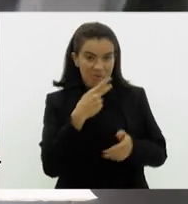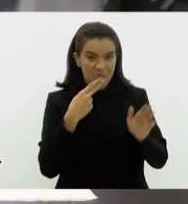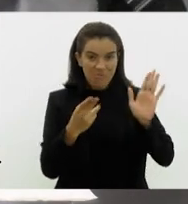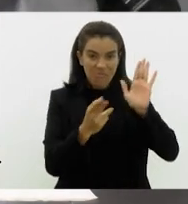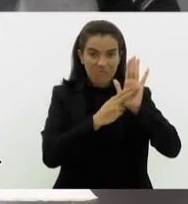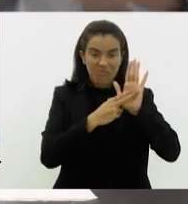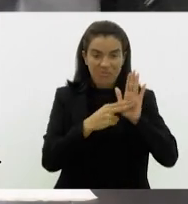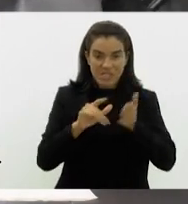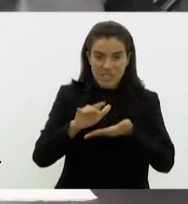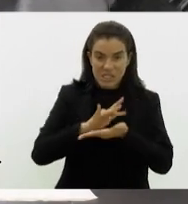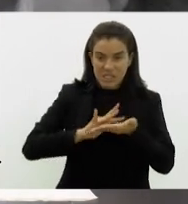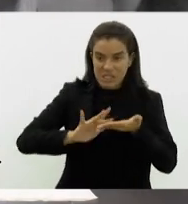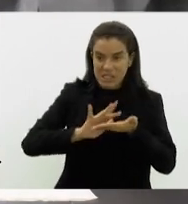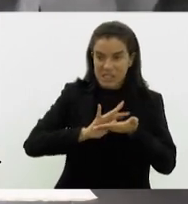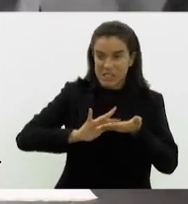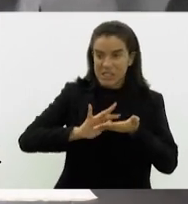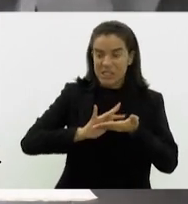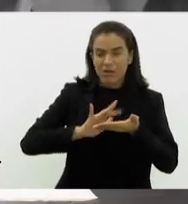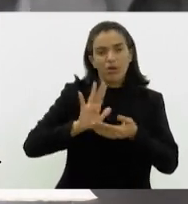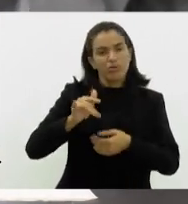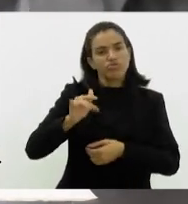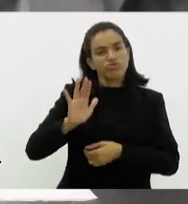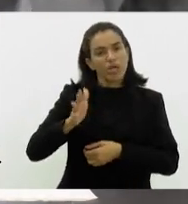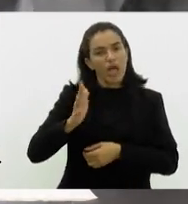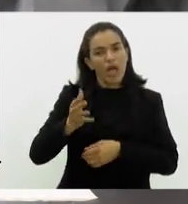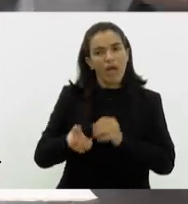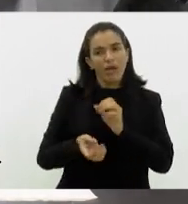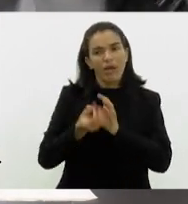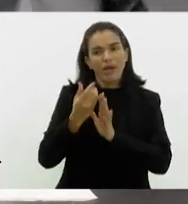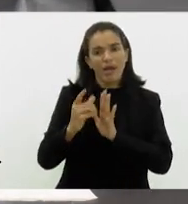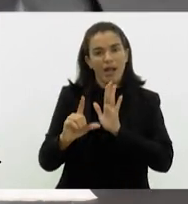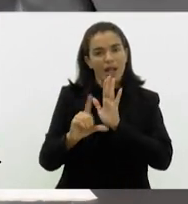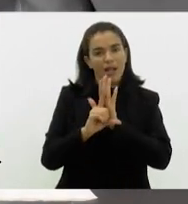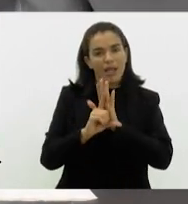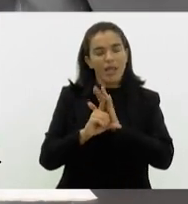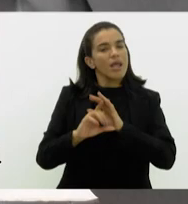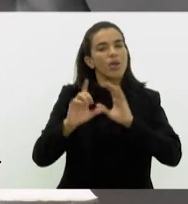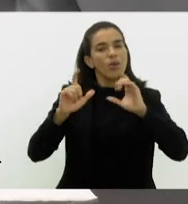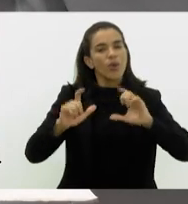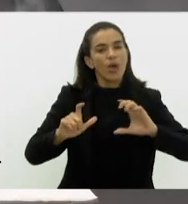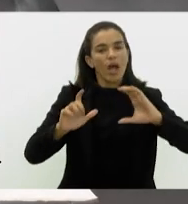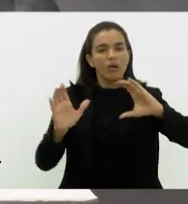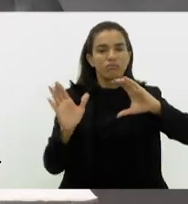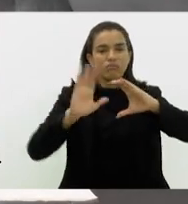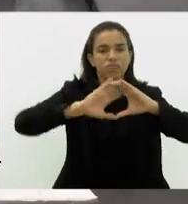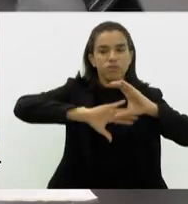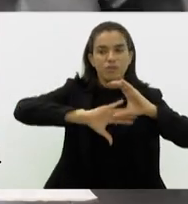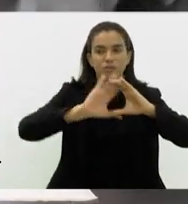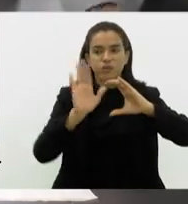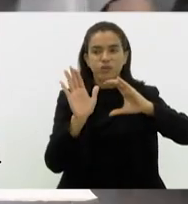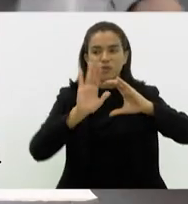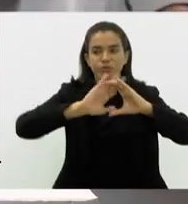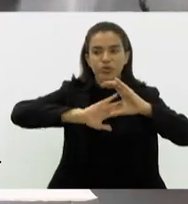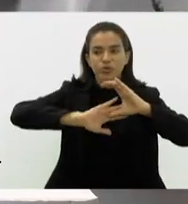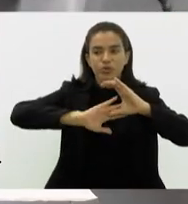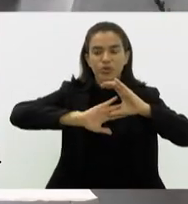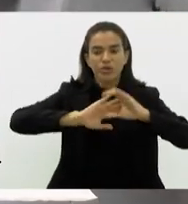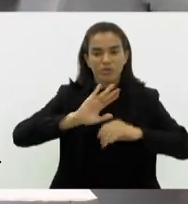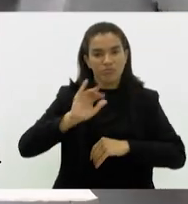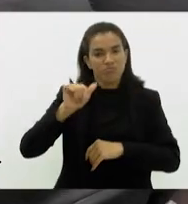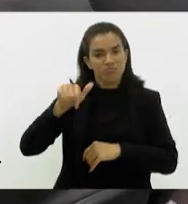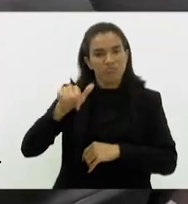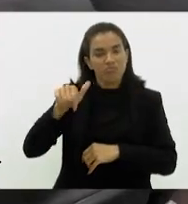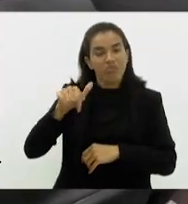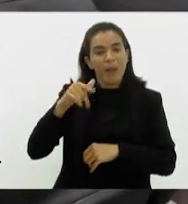Não, mas deixa eu dizer, eu já fiz essa lei para a Gruta de Santa Sara aqui do Arpoador.